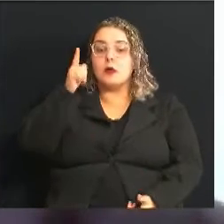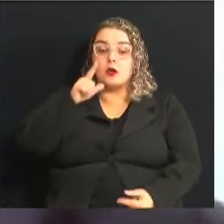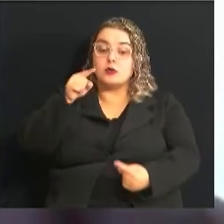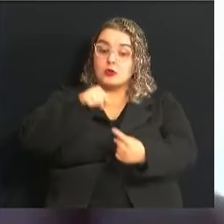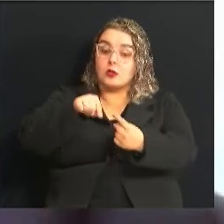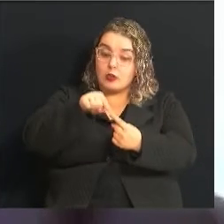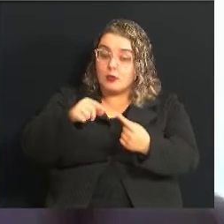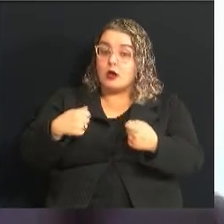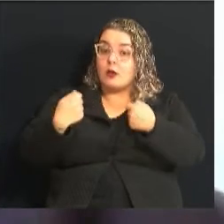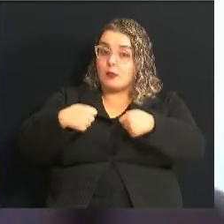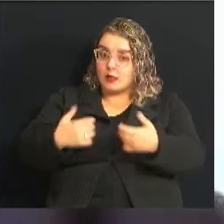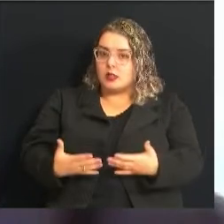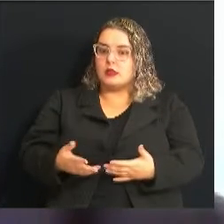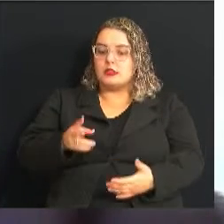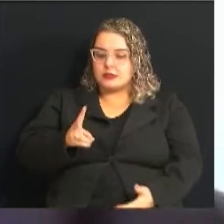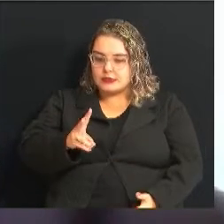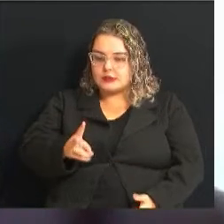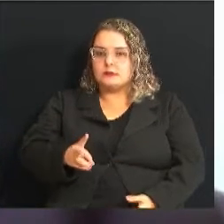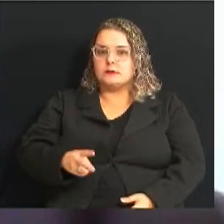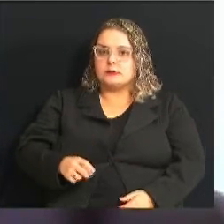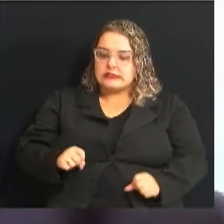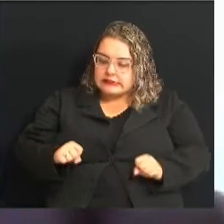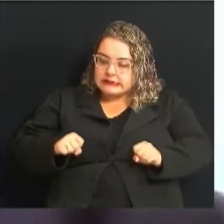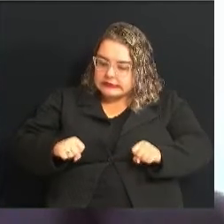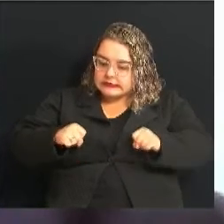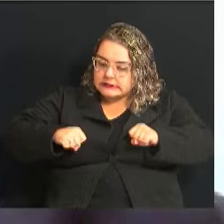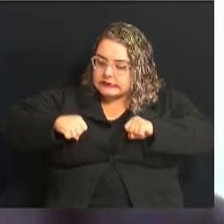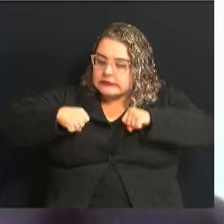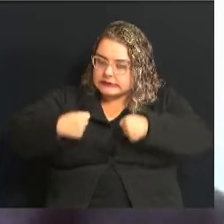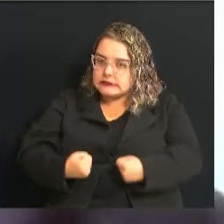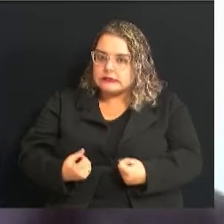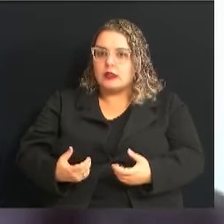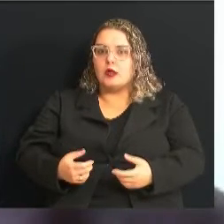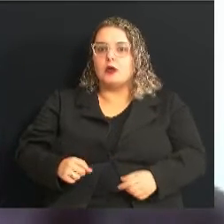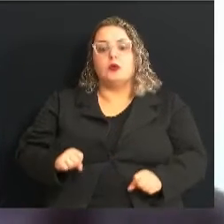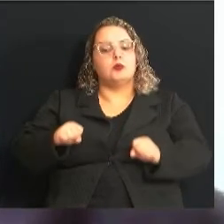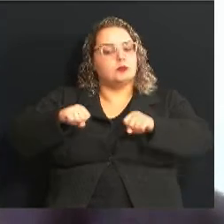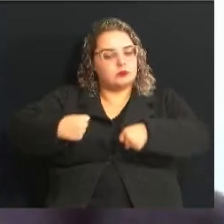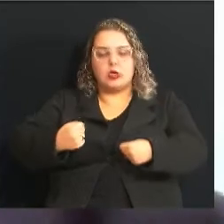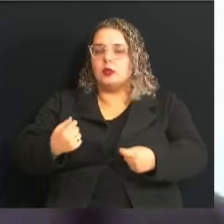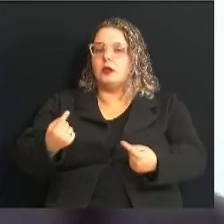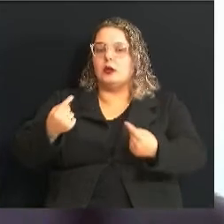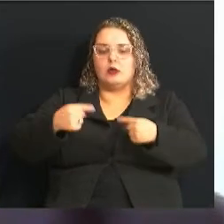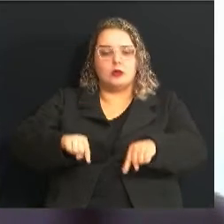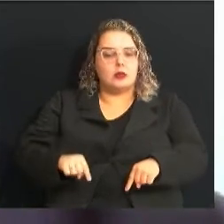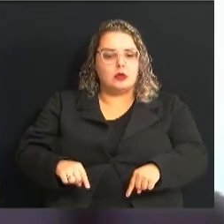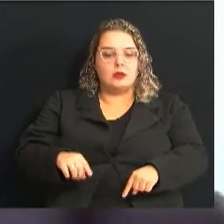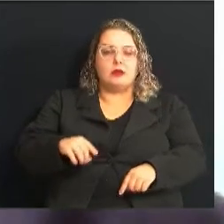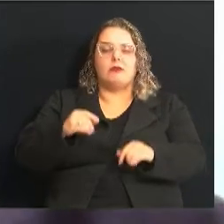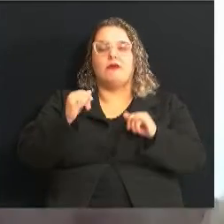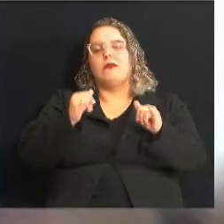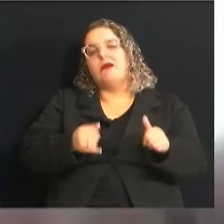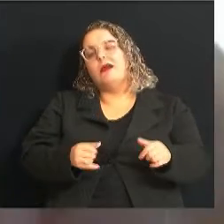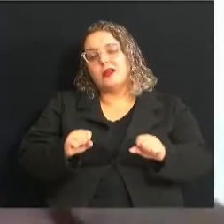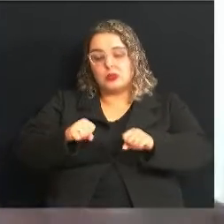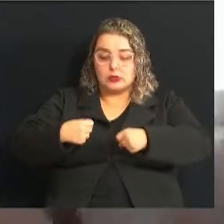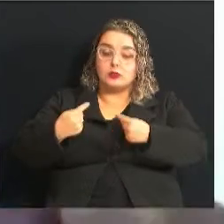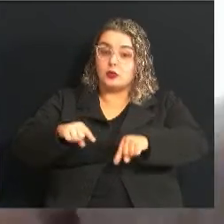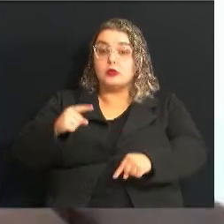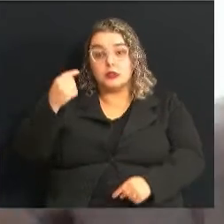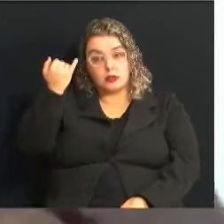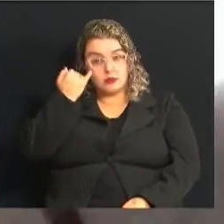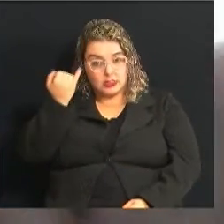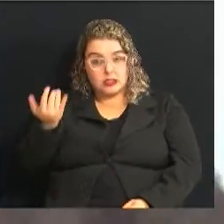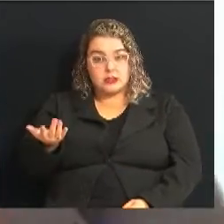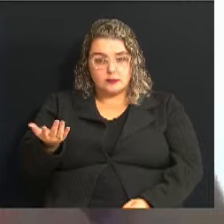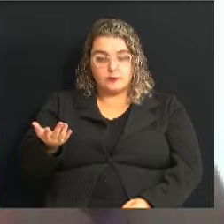tem que estar sempre percorrendo, né, lutando contra a desistência, lutando contra a preguiça. E a atividade física,